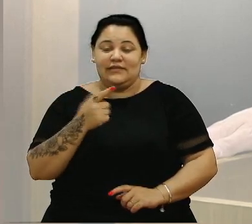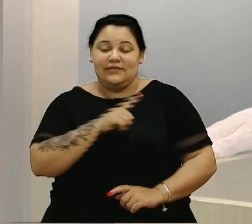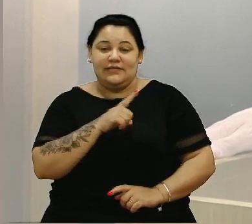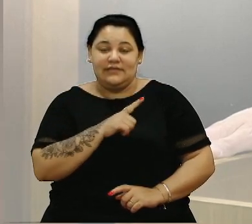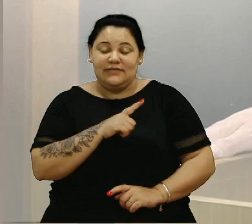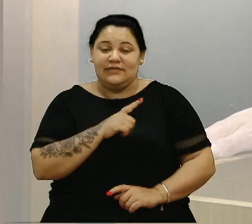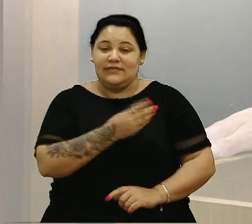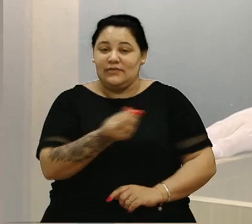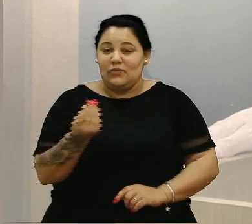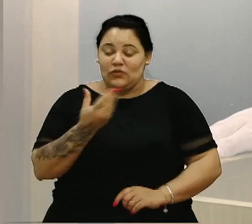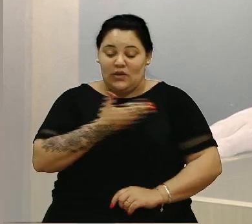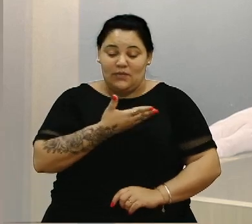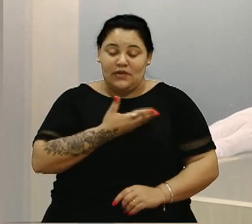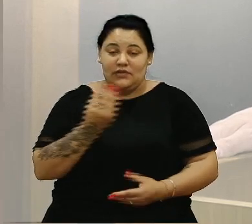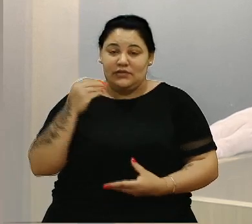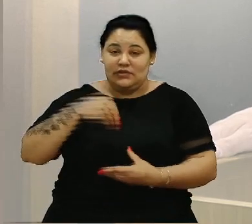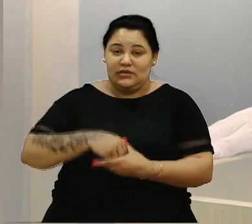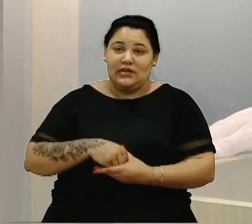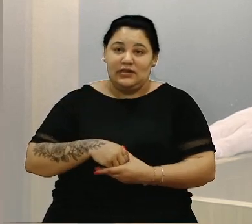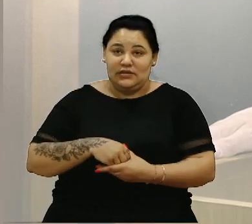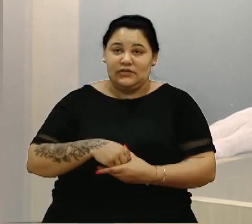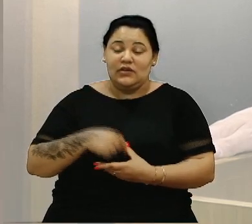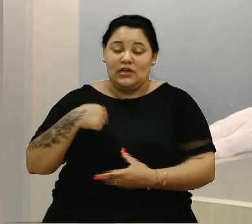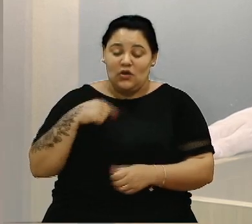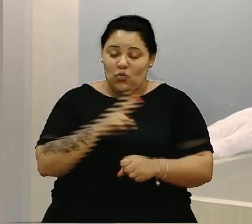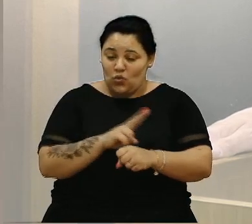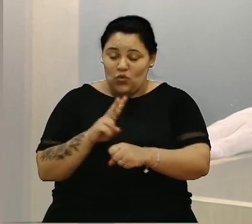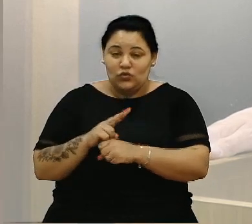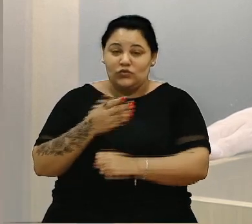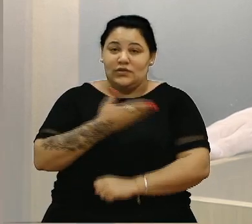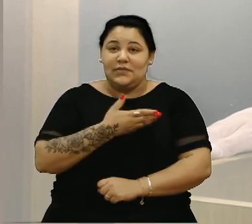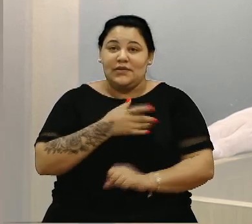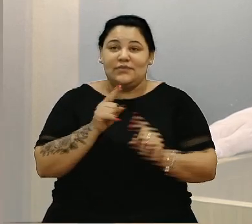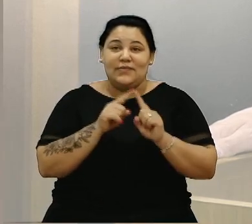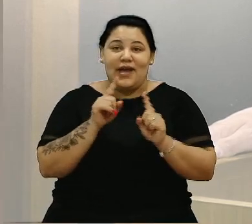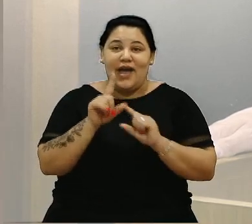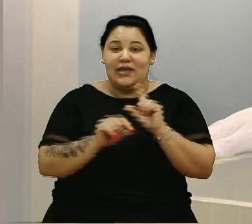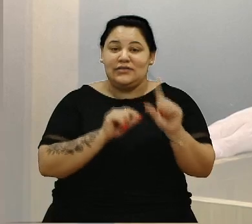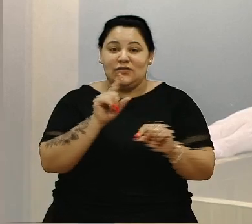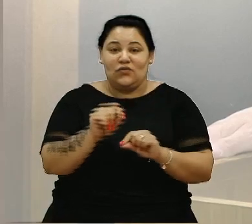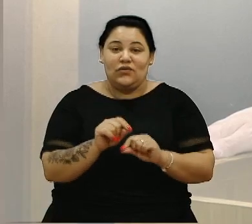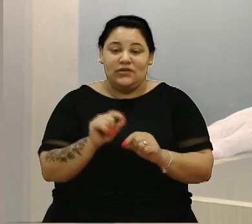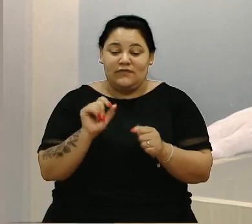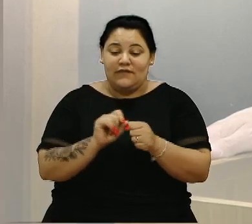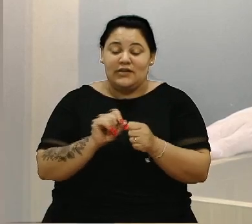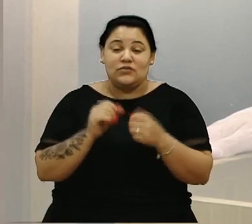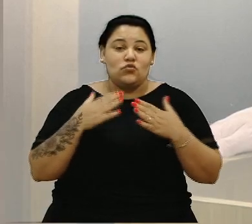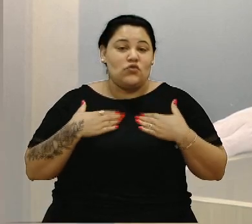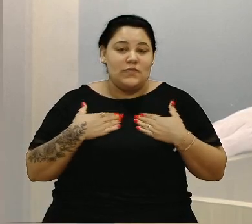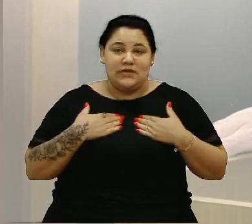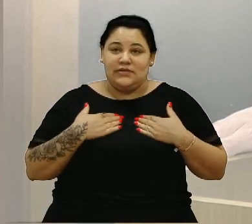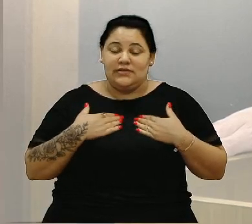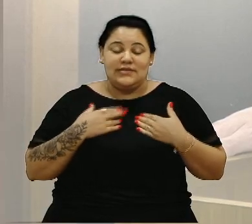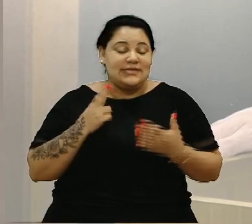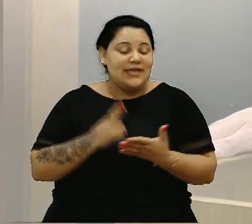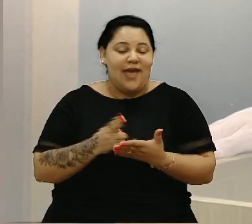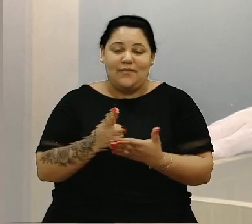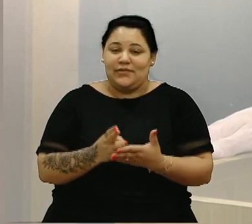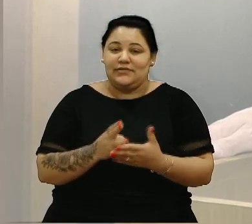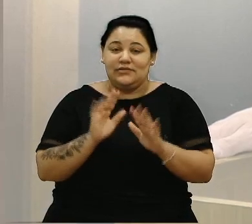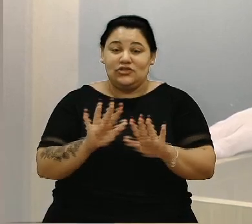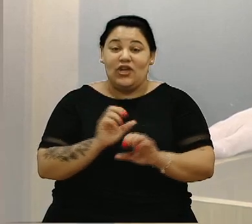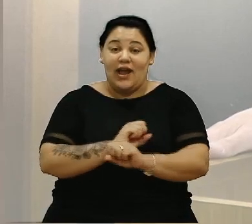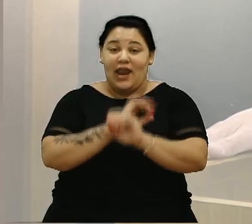na política, preservo as amizades, mas as decisões são feitas por mim e sempre serão feitas por mim. Isso tem que ficar bem